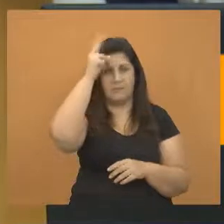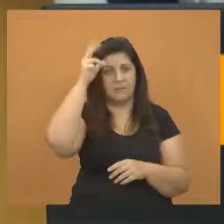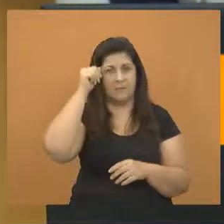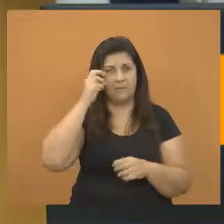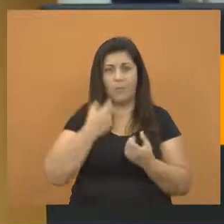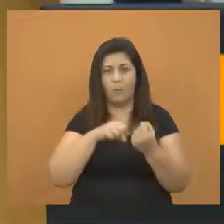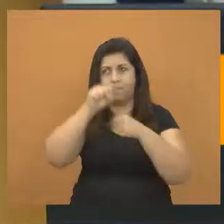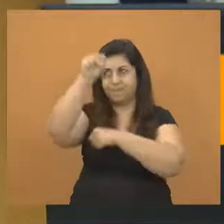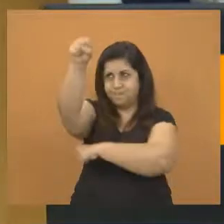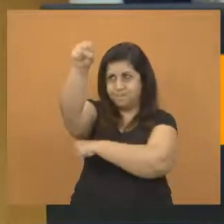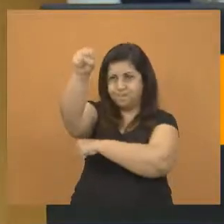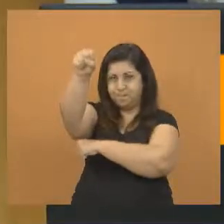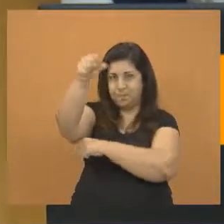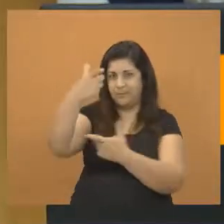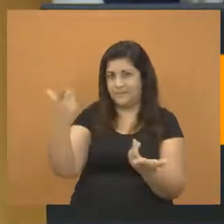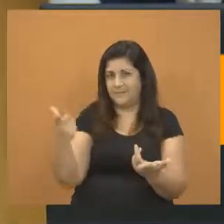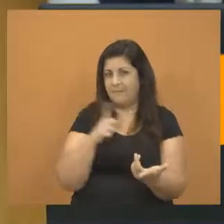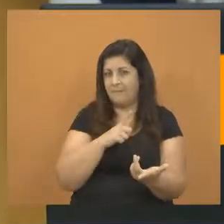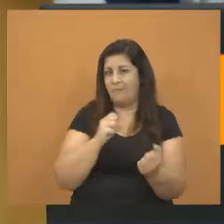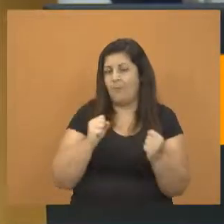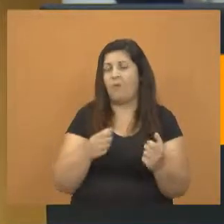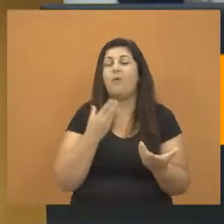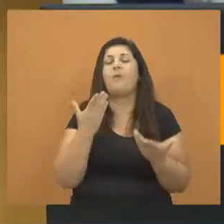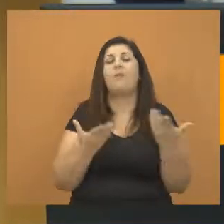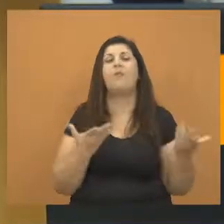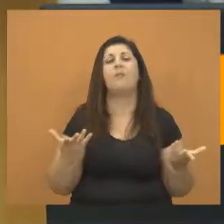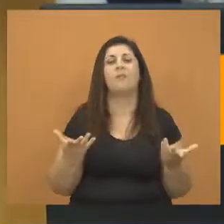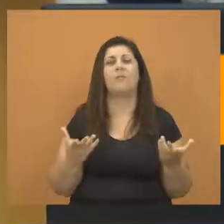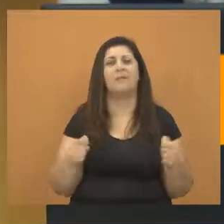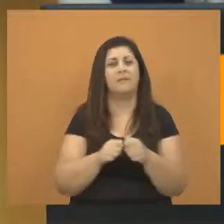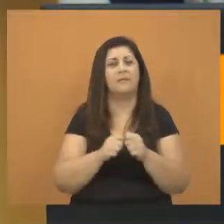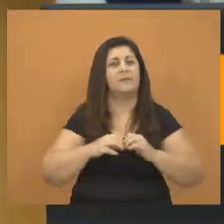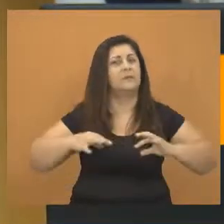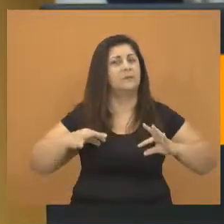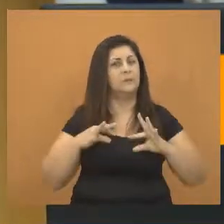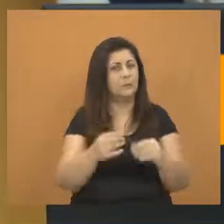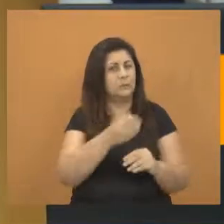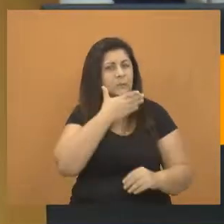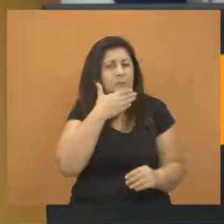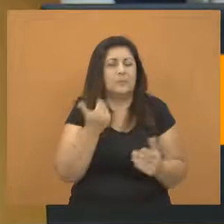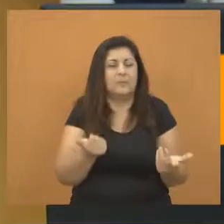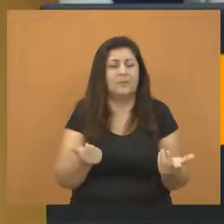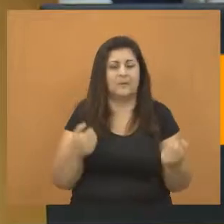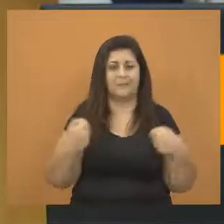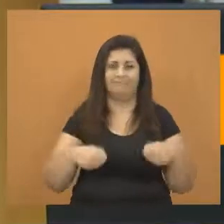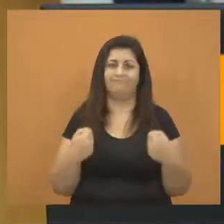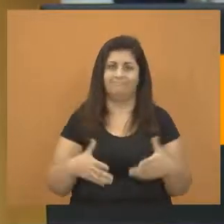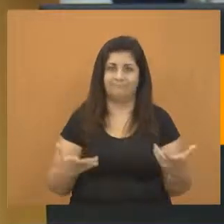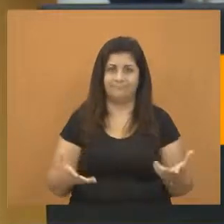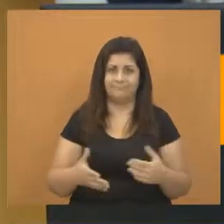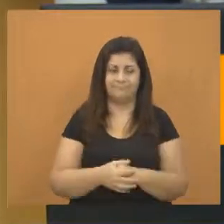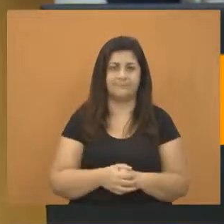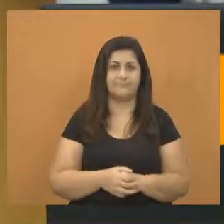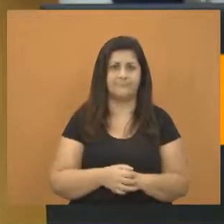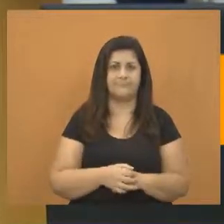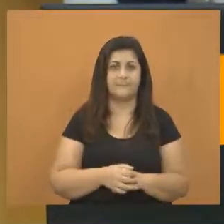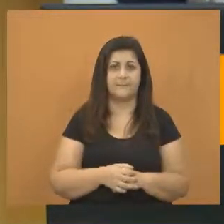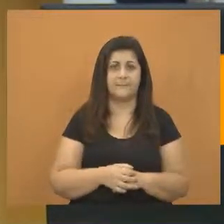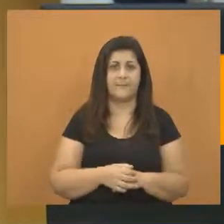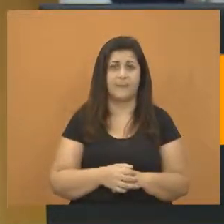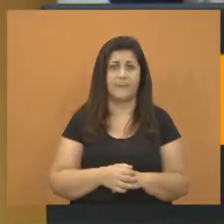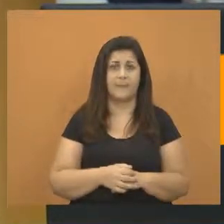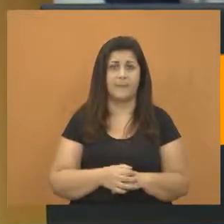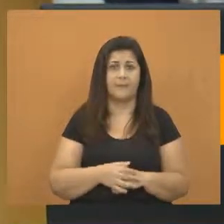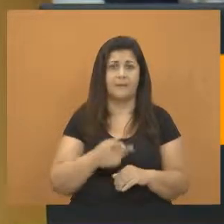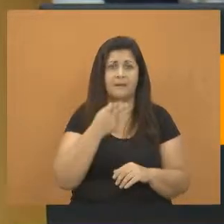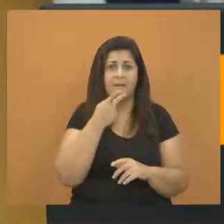super-homem para poder dar conta de todas as melhorias necessárias da cidade. E,